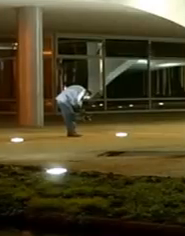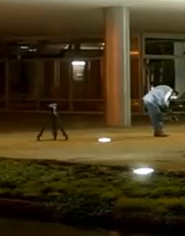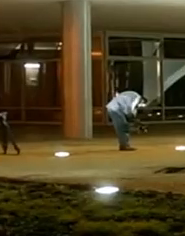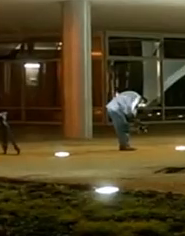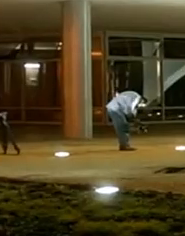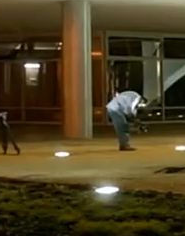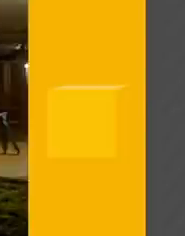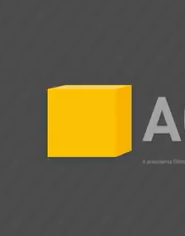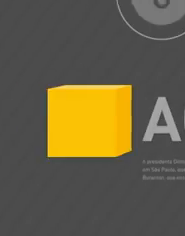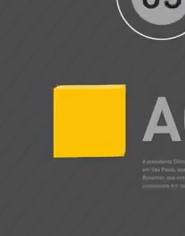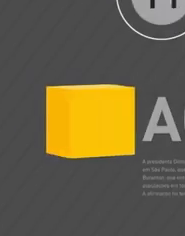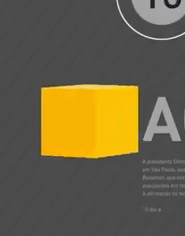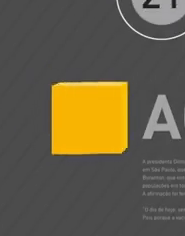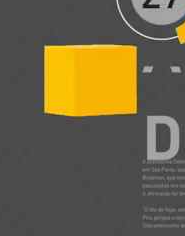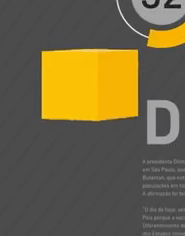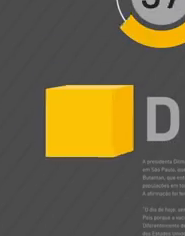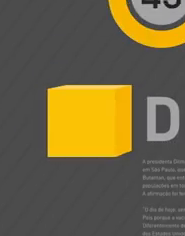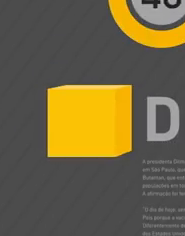Tchau.